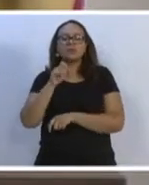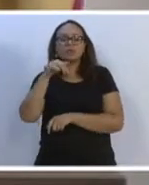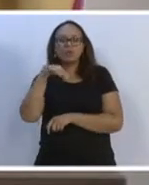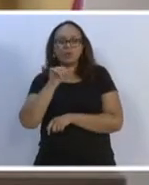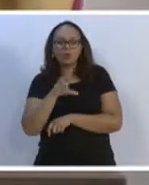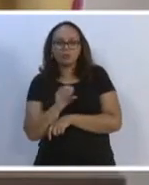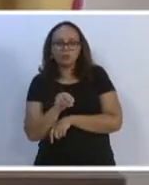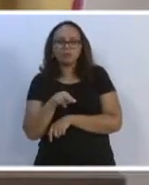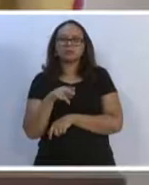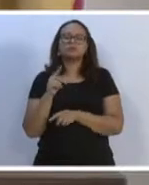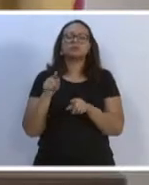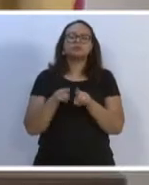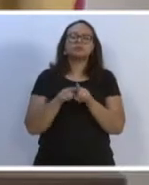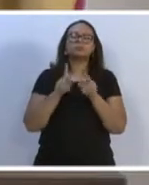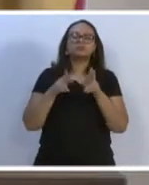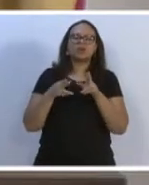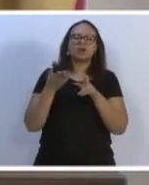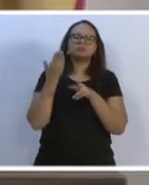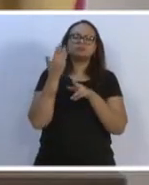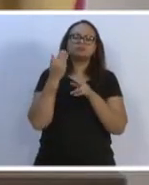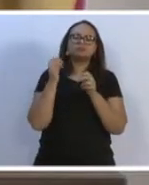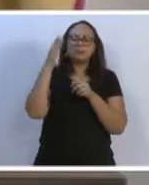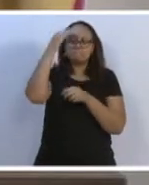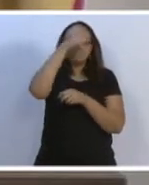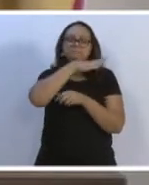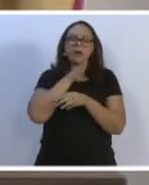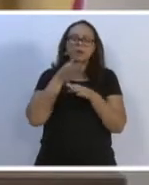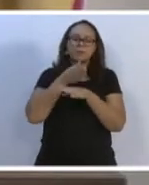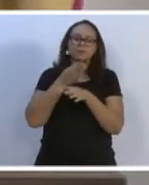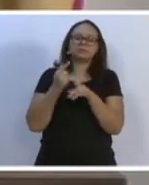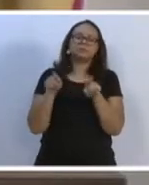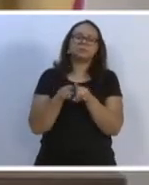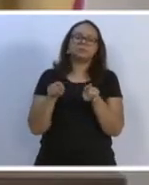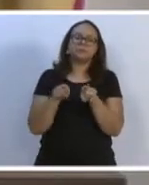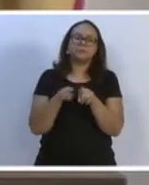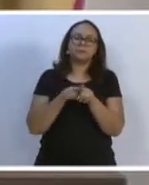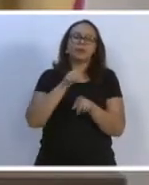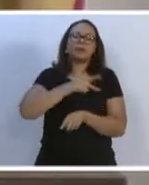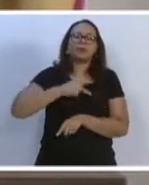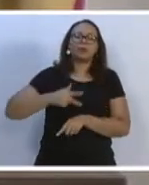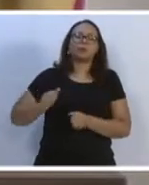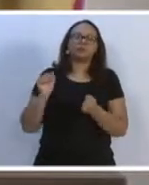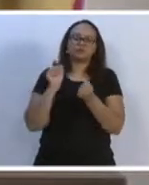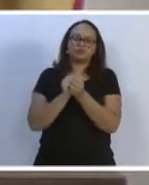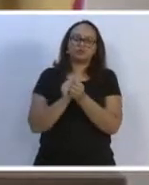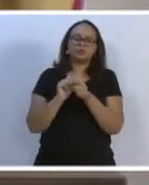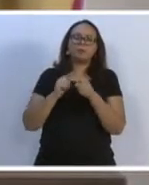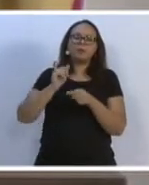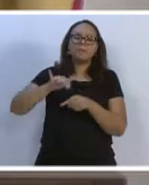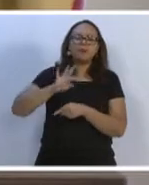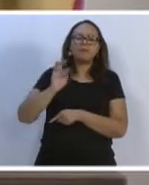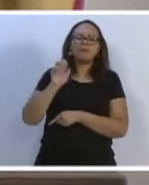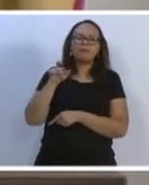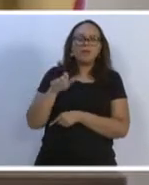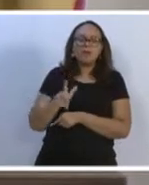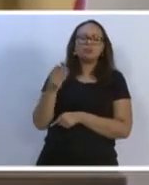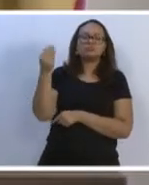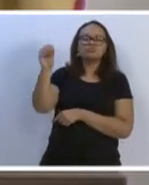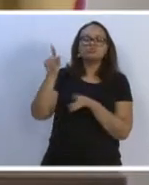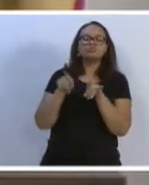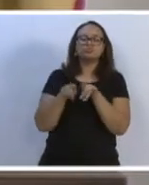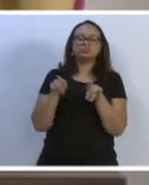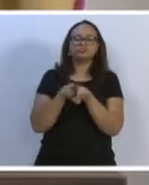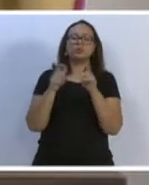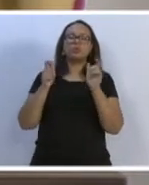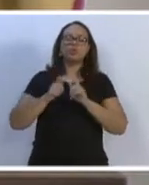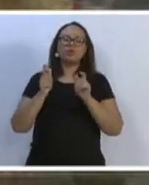já fazia parte também. Mas vamos focar no assunto aqui agora, com algumas imagens da TVL que fizemos ontem, novamente, em loco, lá na via